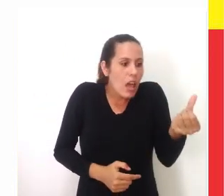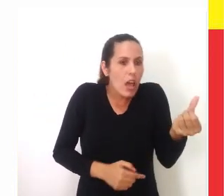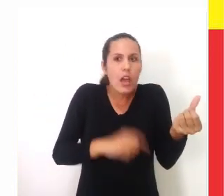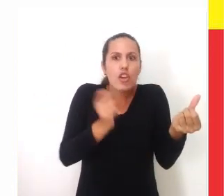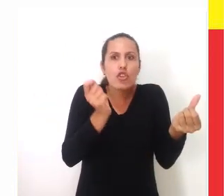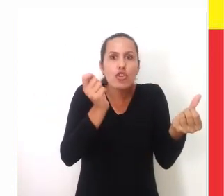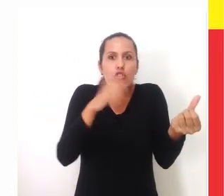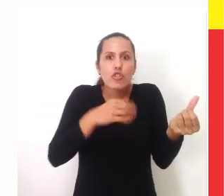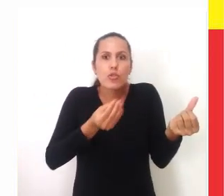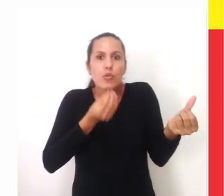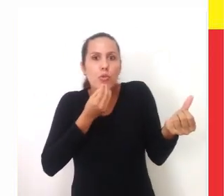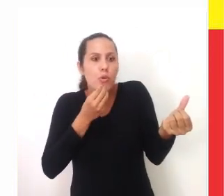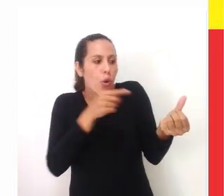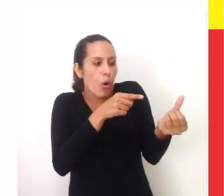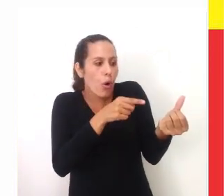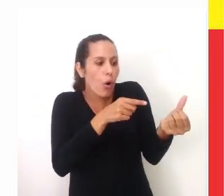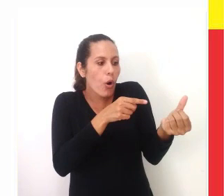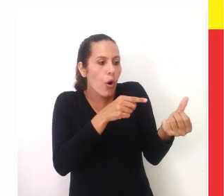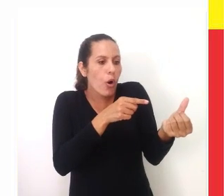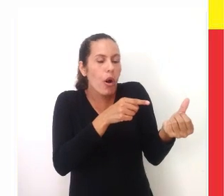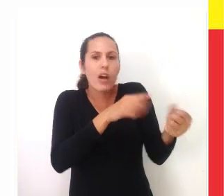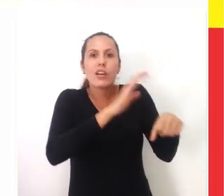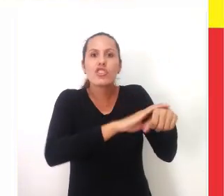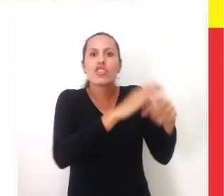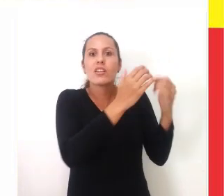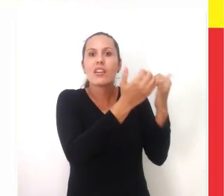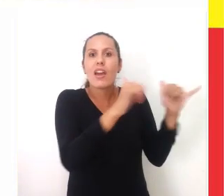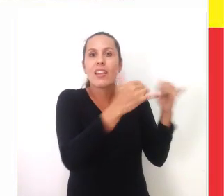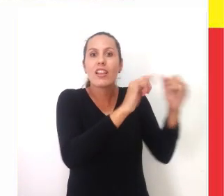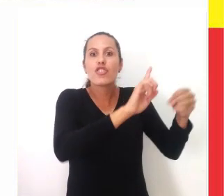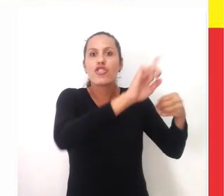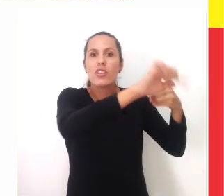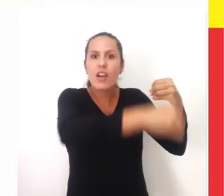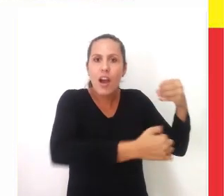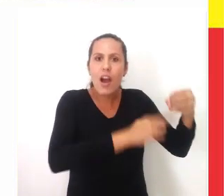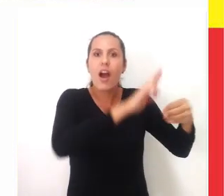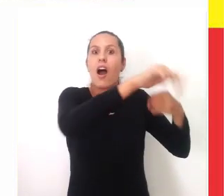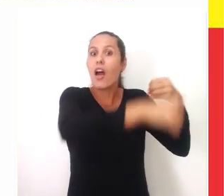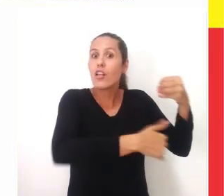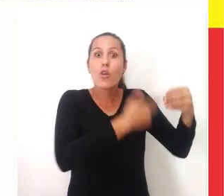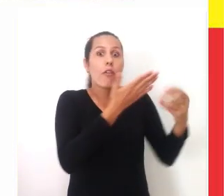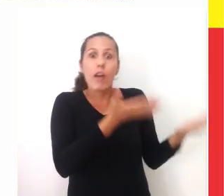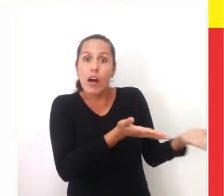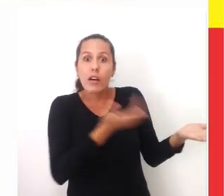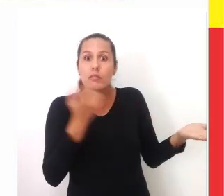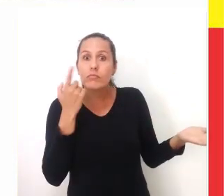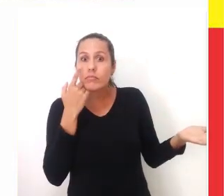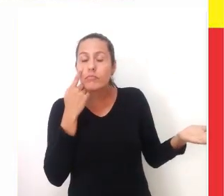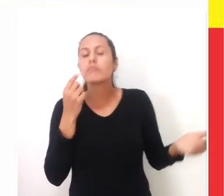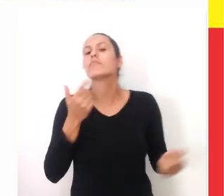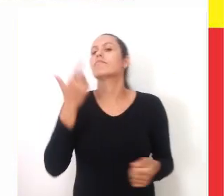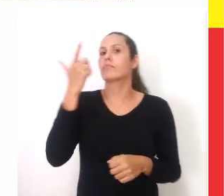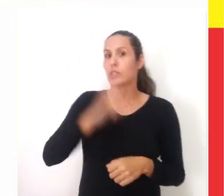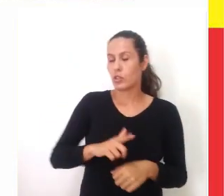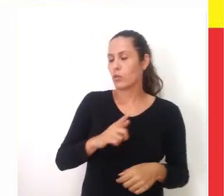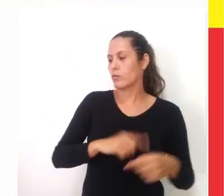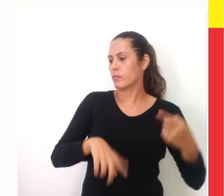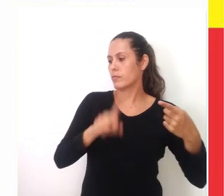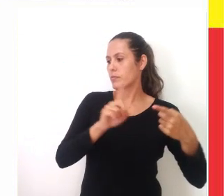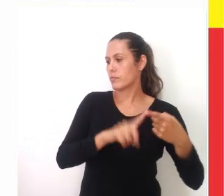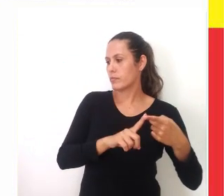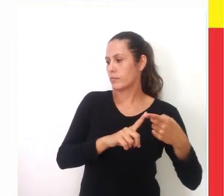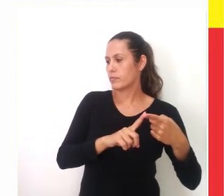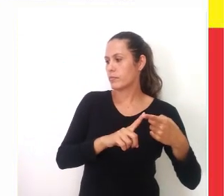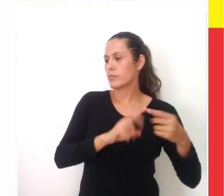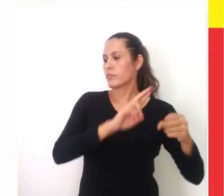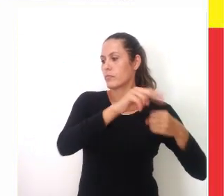energia renovável, galera. 6. Olha a imagem. Vamos para a primeira fonte